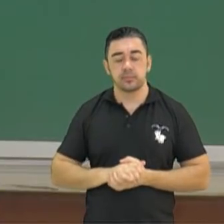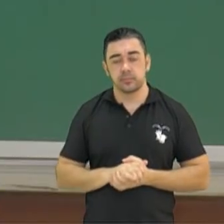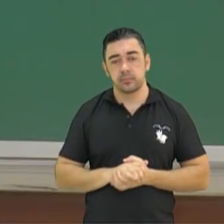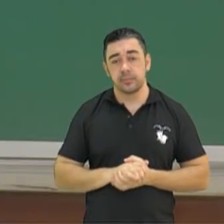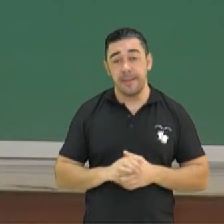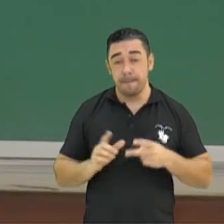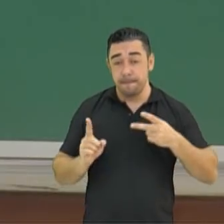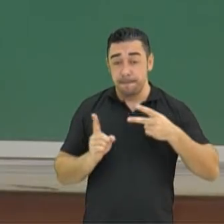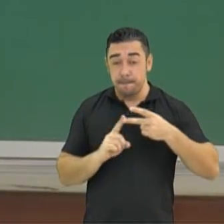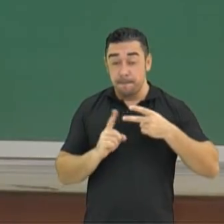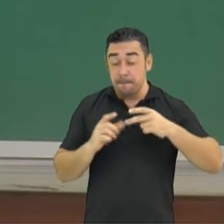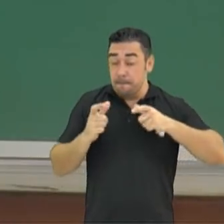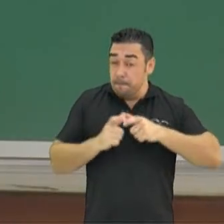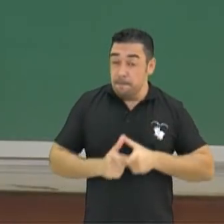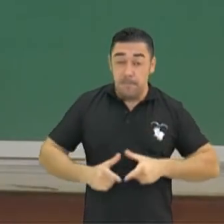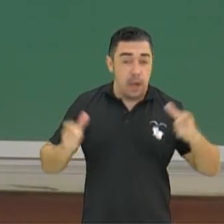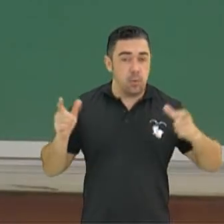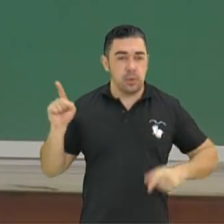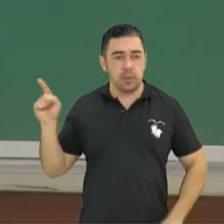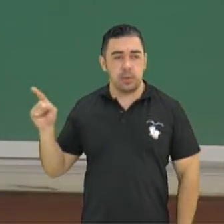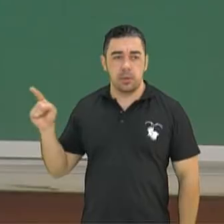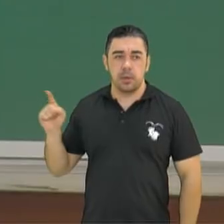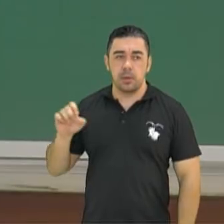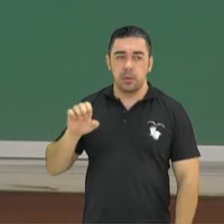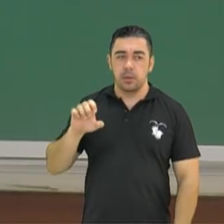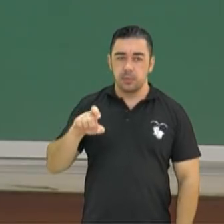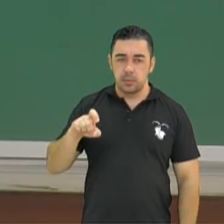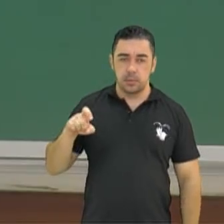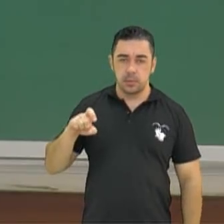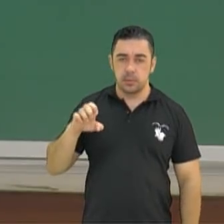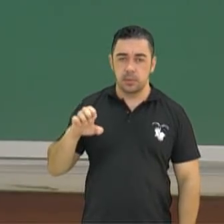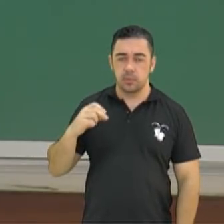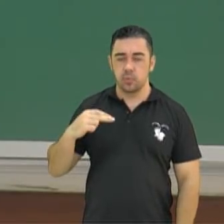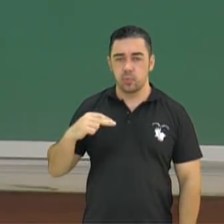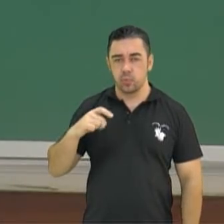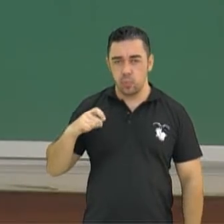mas a maioria faz esse tipo aqui. A reprodução do tipo